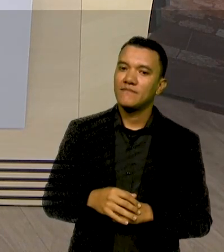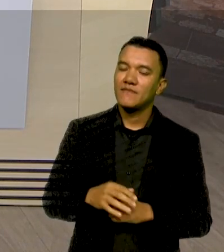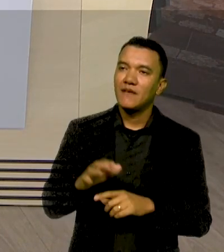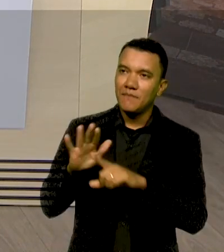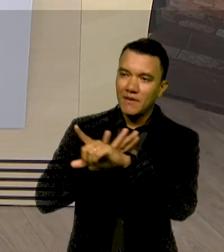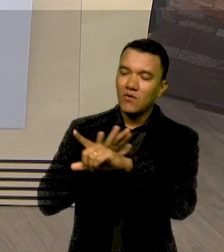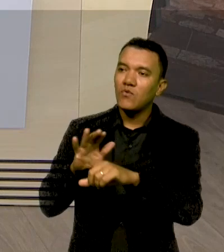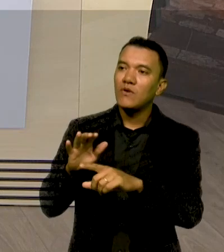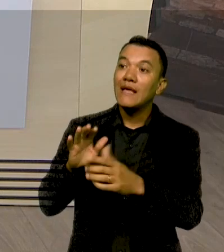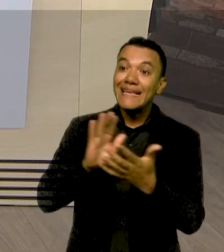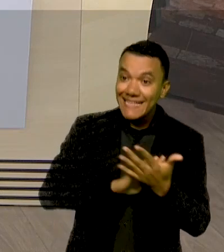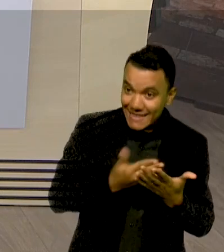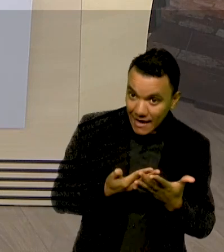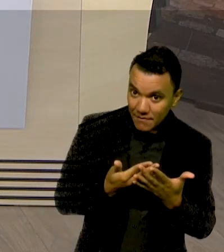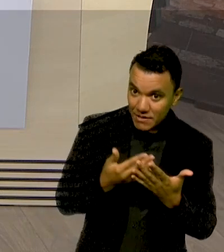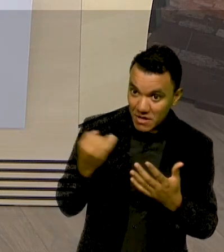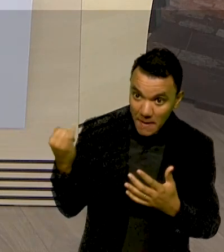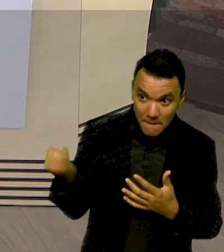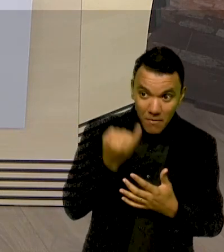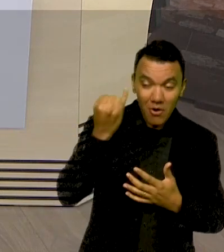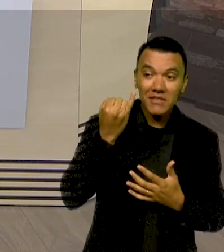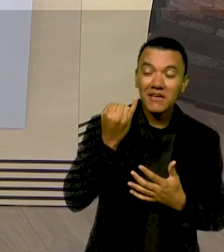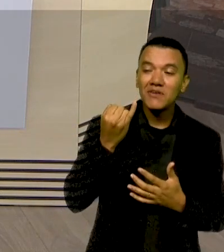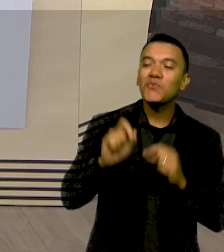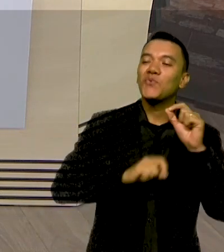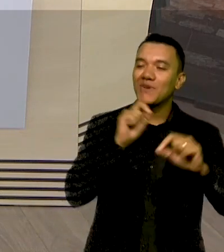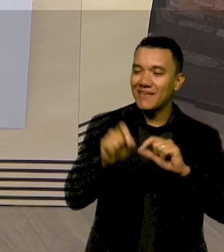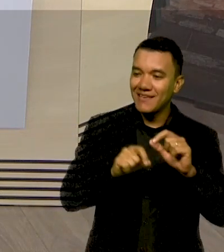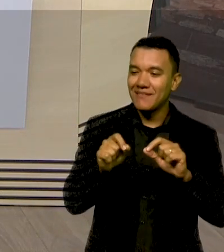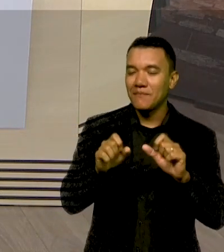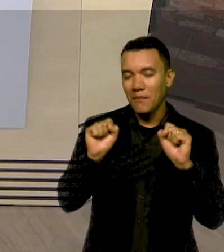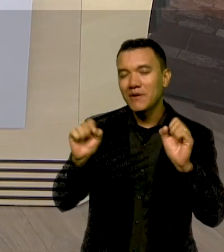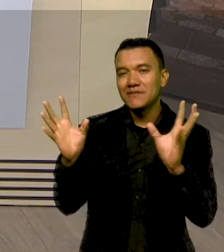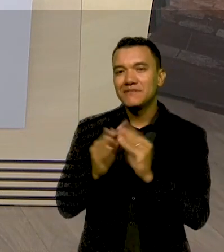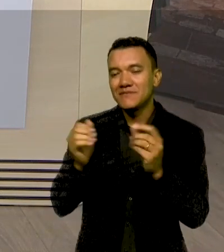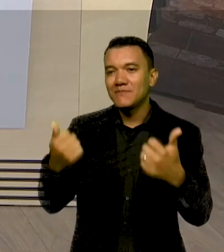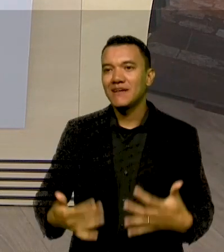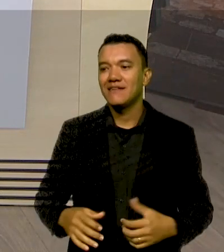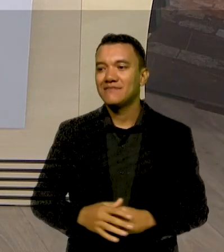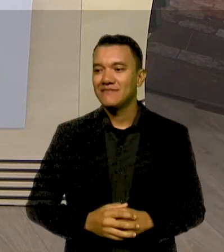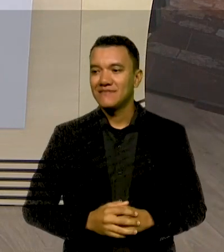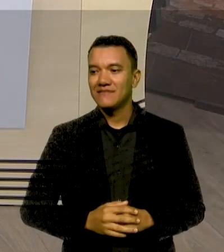que os intérpretes têm para vocês surdos.